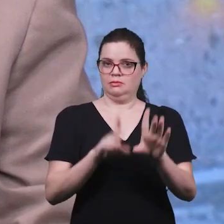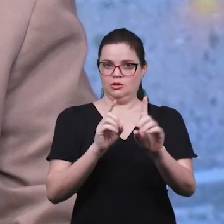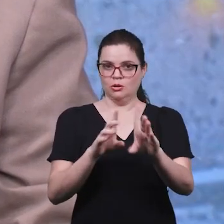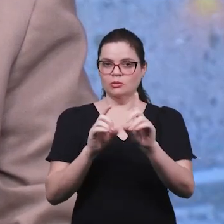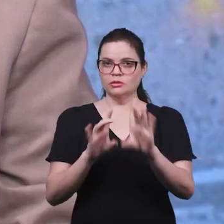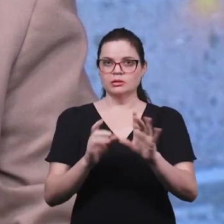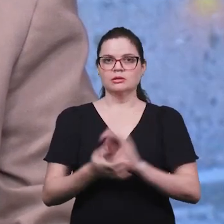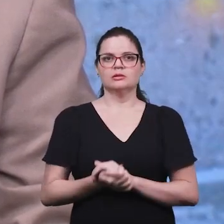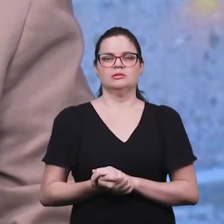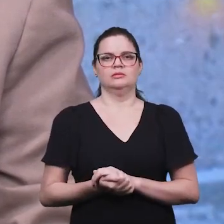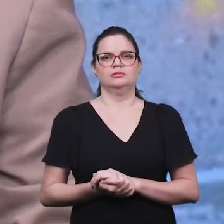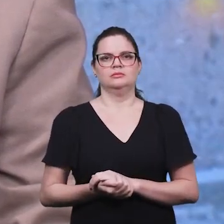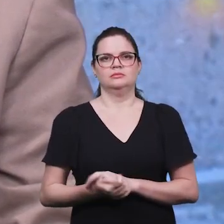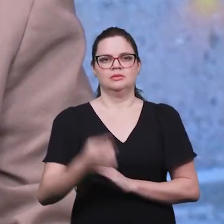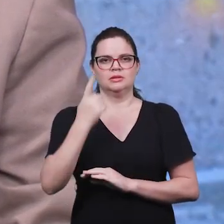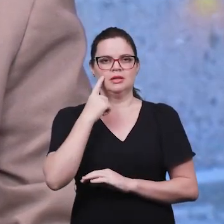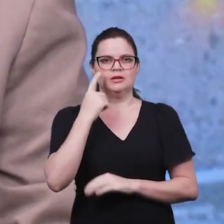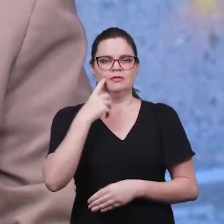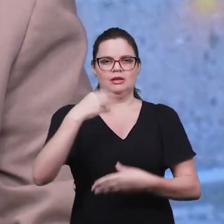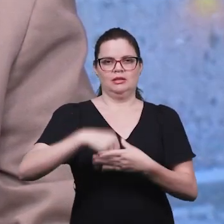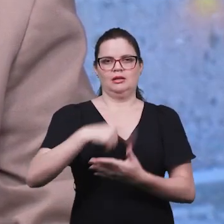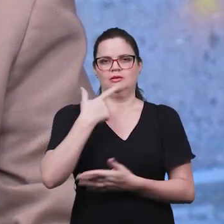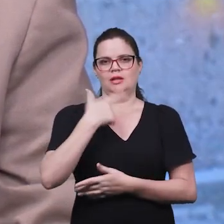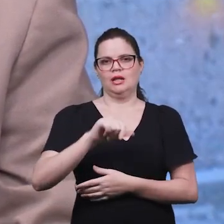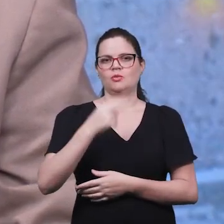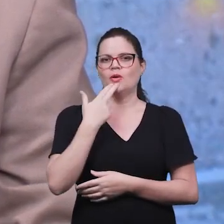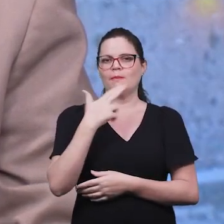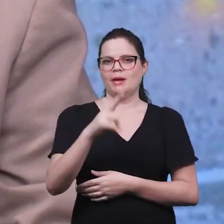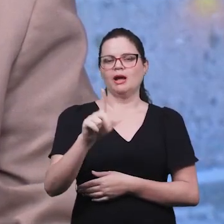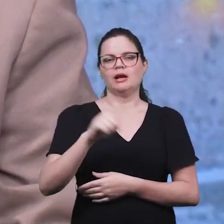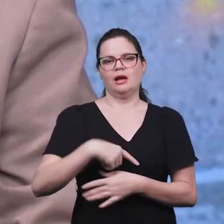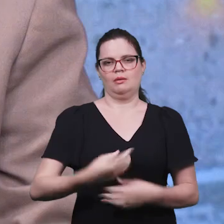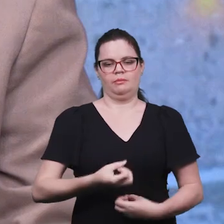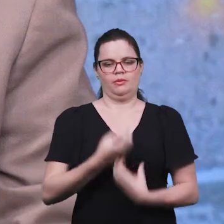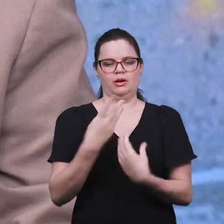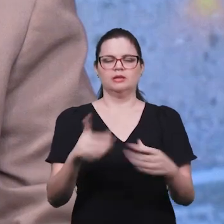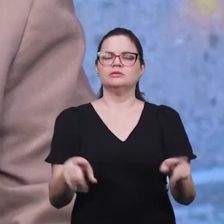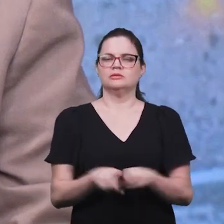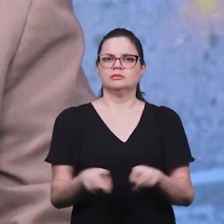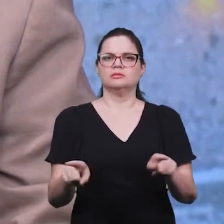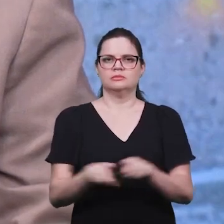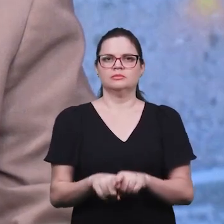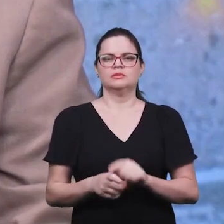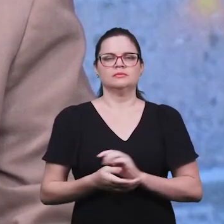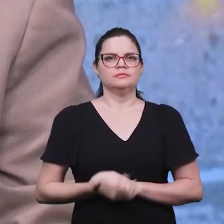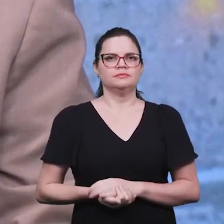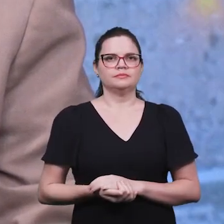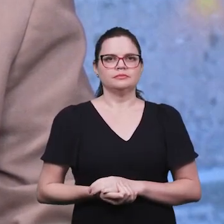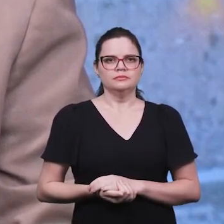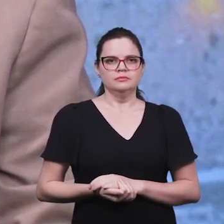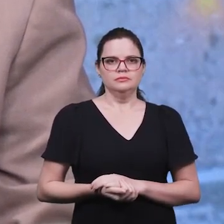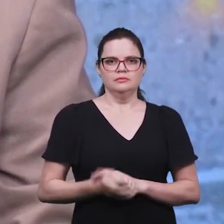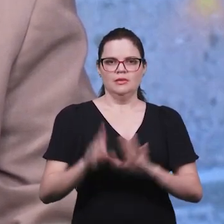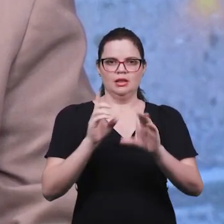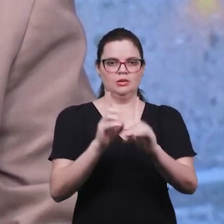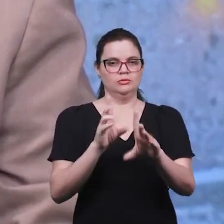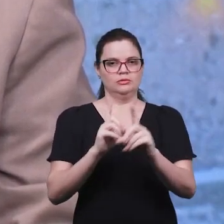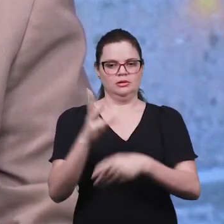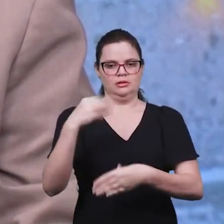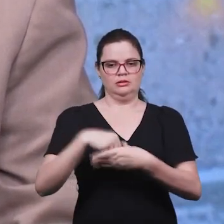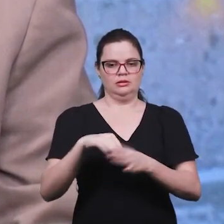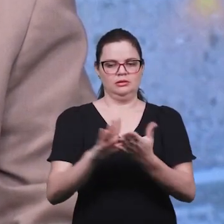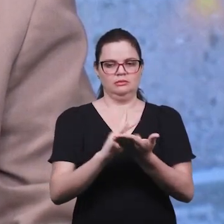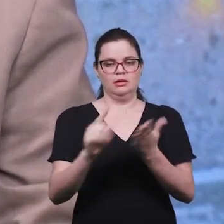doutrinário. São esses três aspectos. A própria língua hebraica é uma língua poética também, né? E a doutrina está